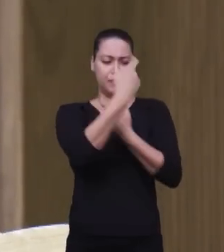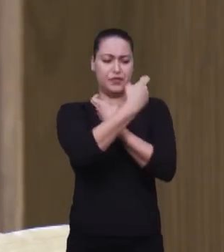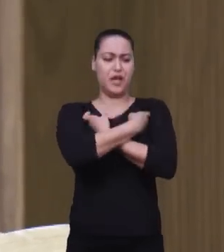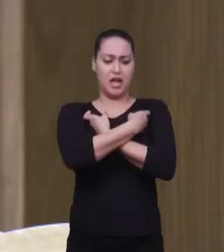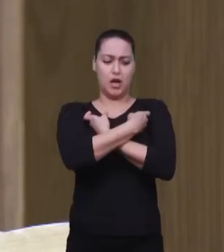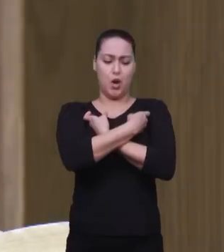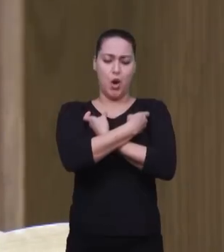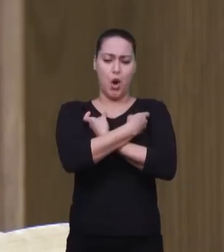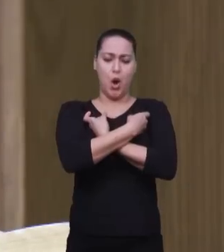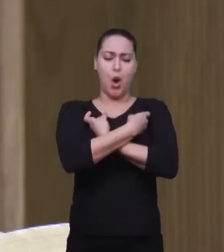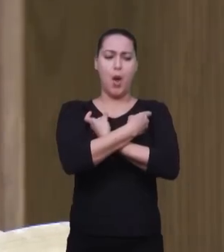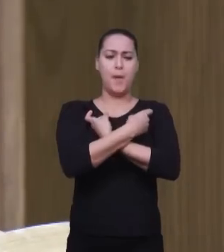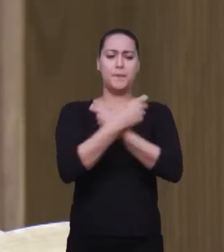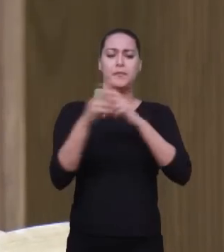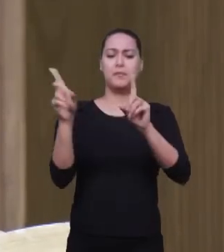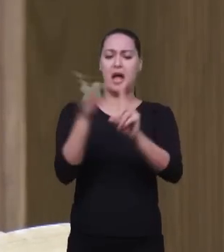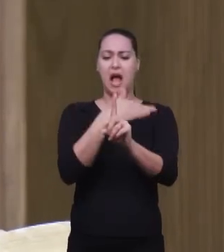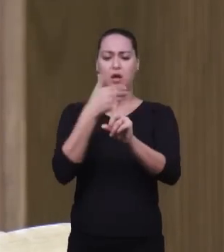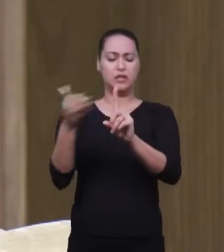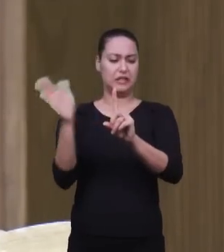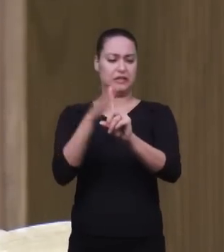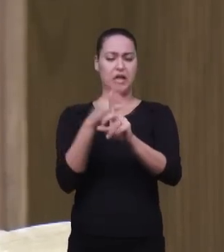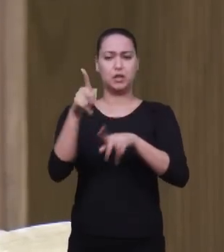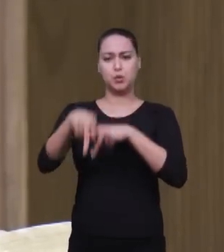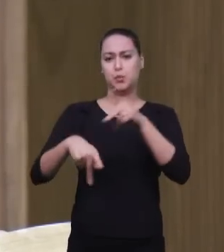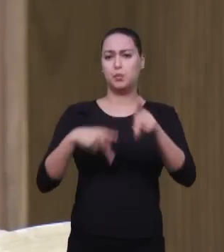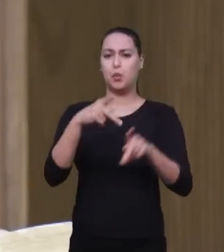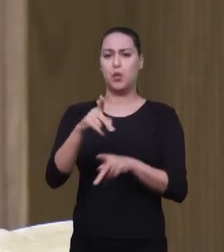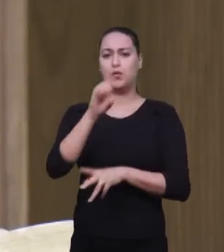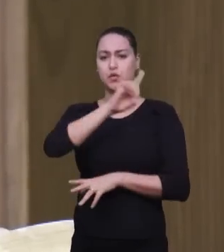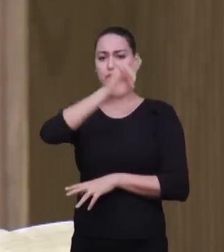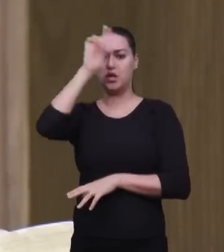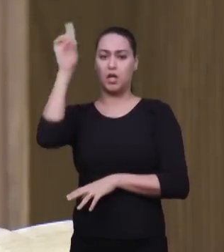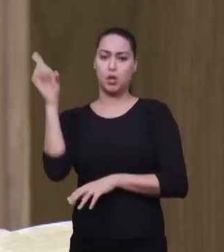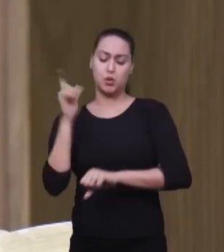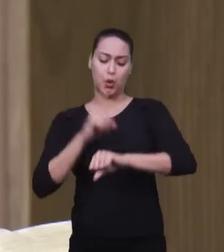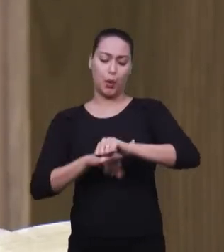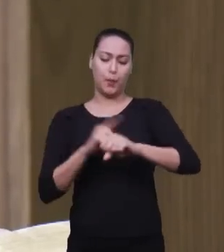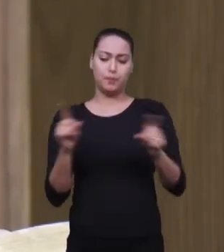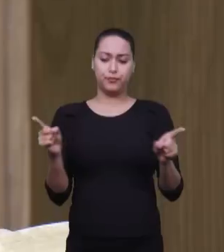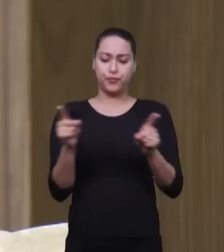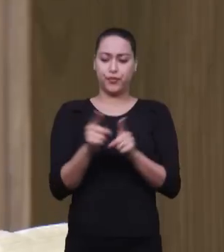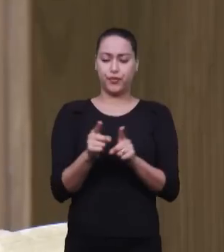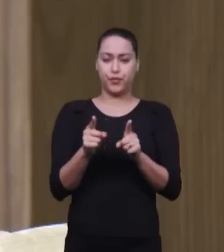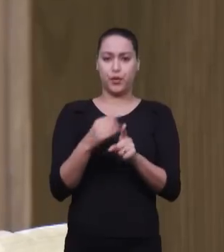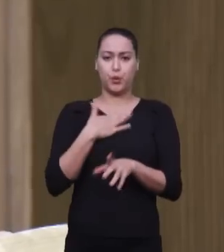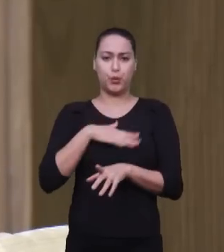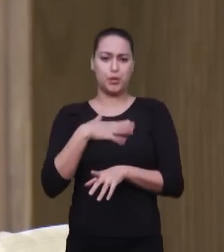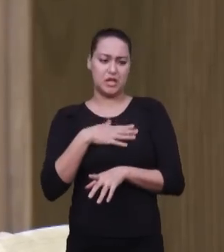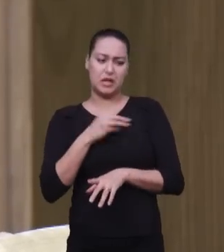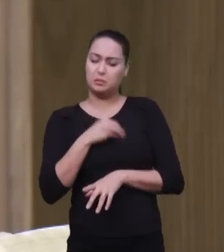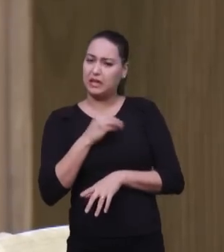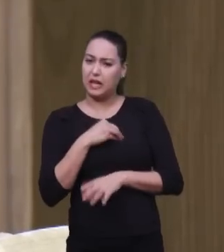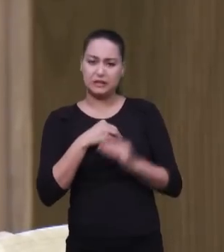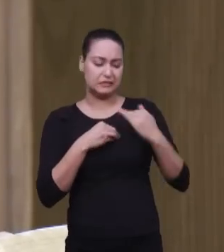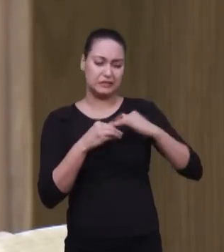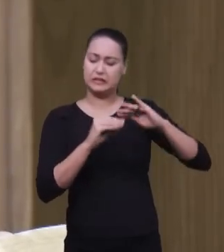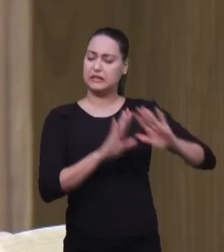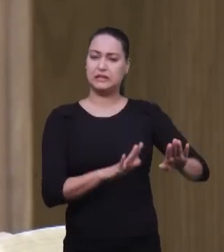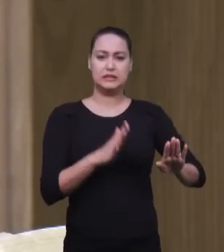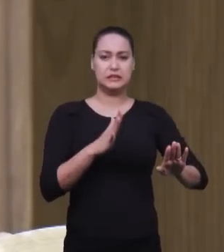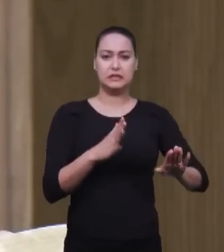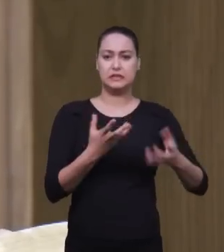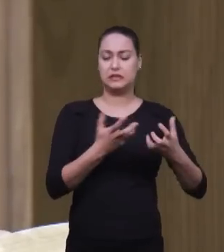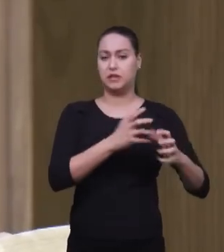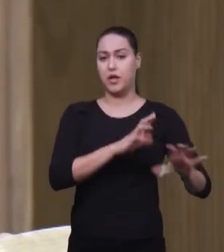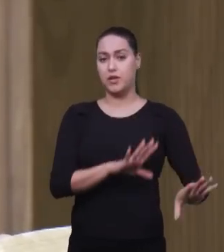escolhendo antes ser maltratado com o povo de Deus do que por um pouco de tempo ter o gozo do pecado, tendo